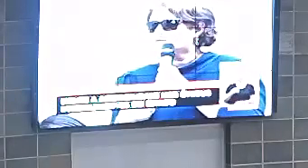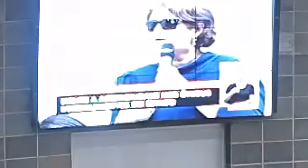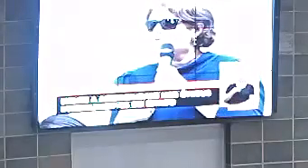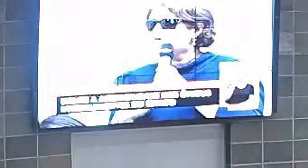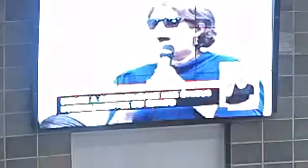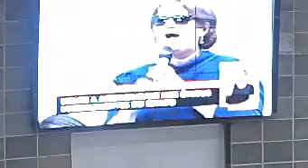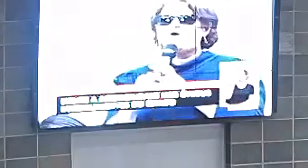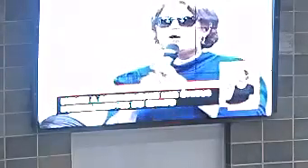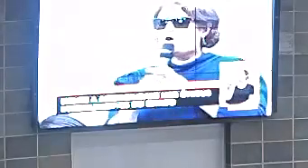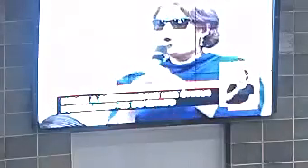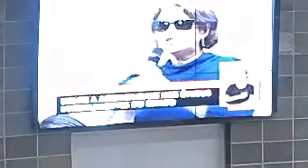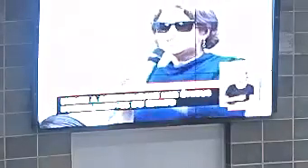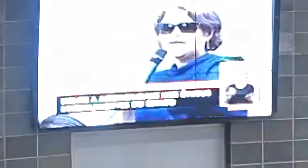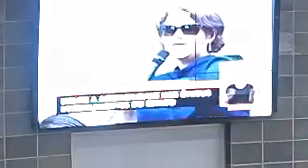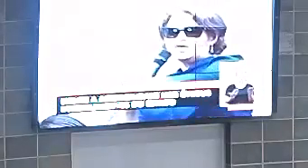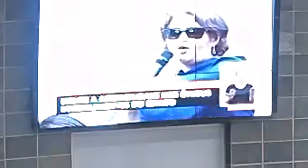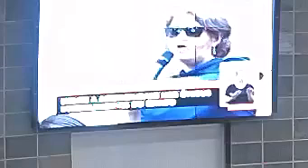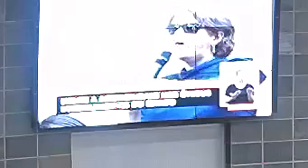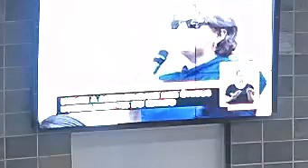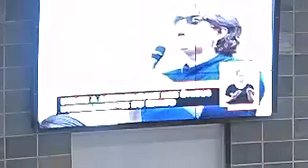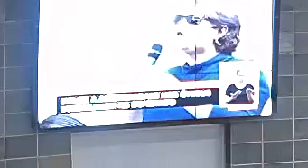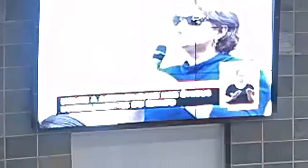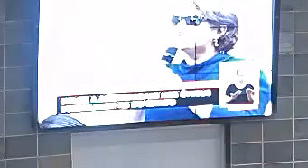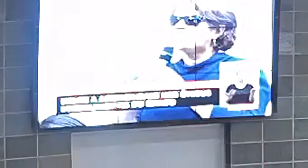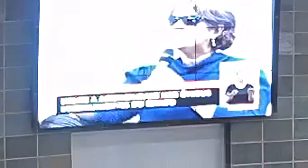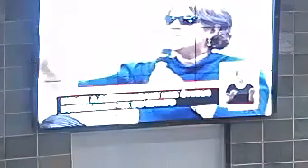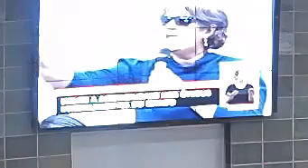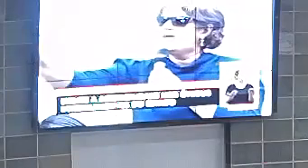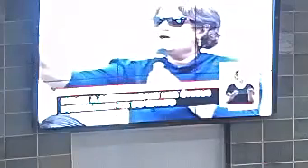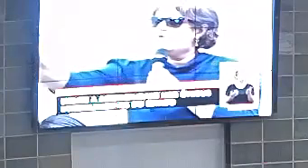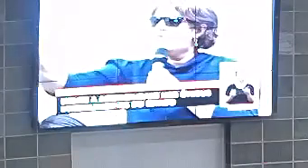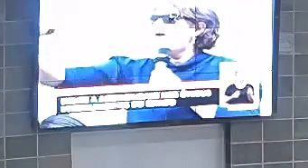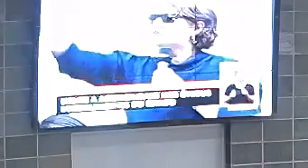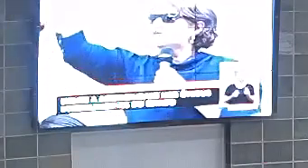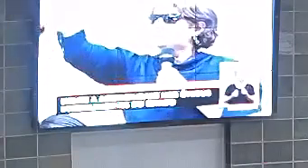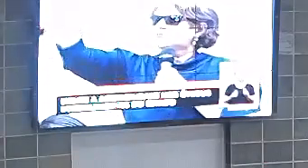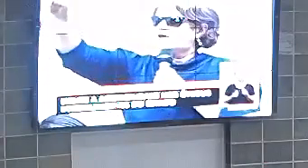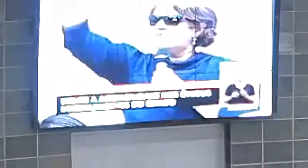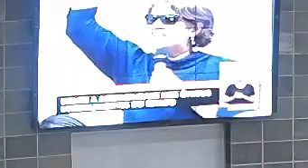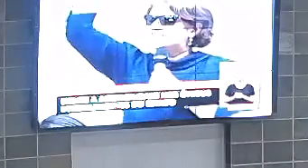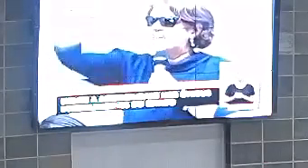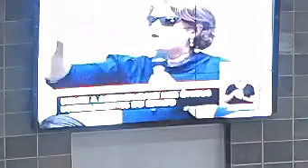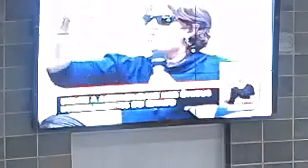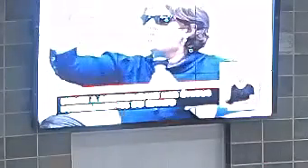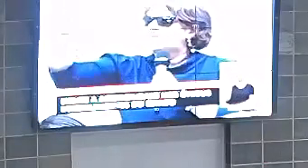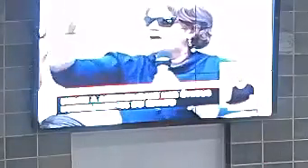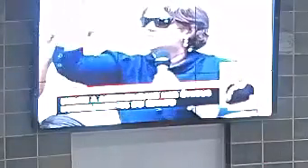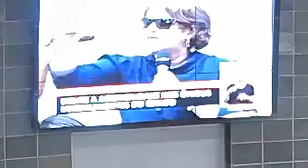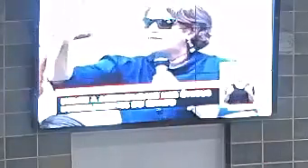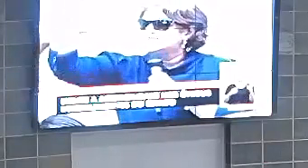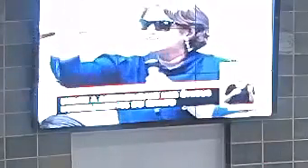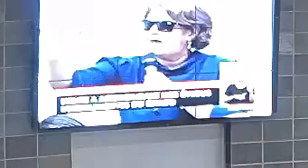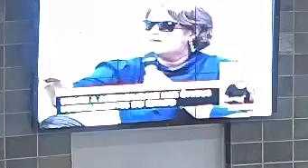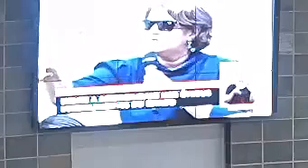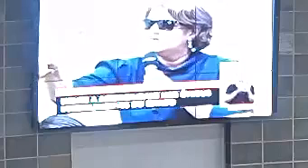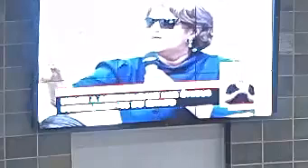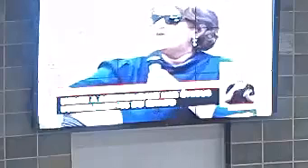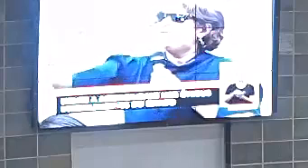Entendeu agora hoje tá aqui ó o negócio não é fazer fazer lei não é os deputados fazer cumprir as leis que